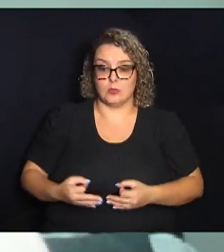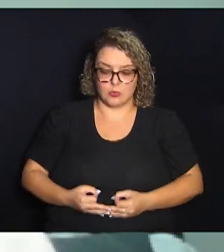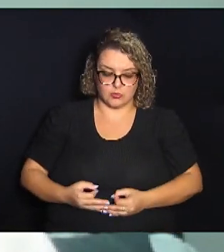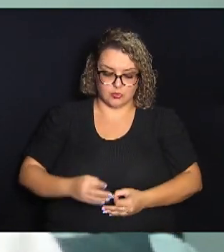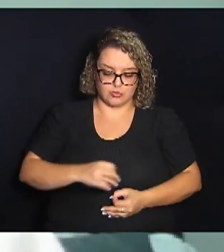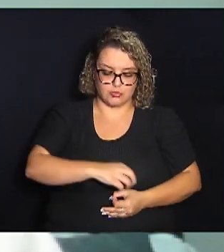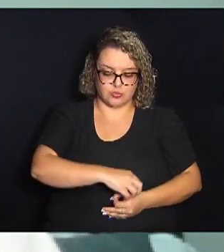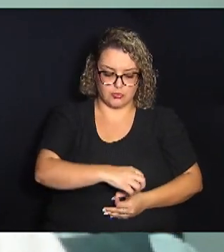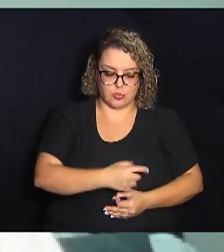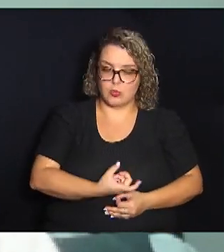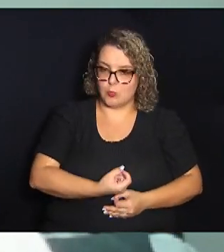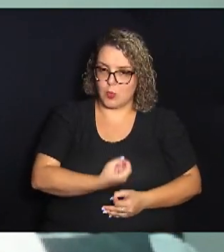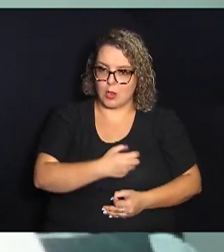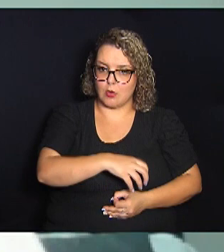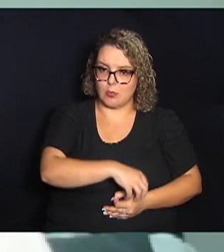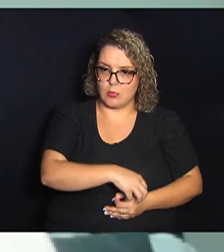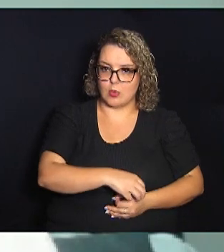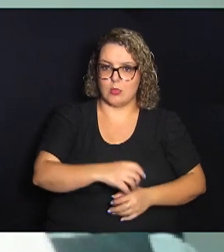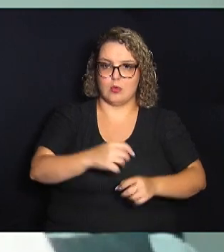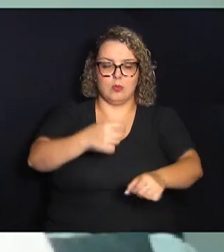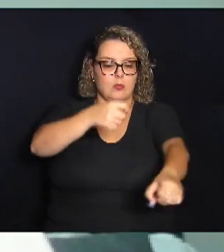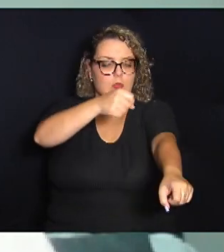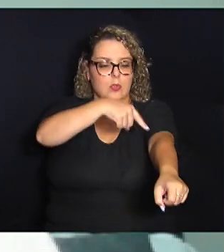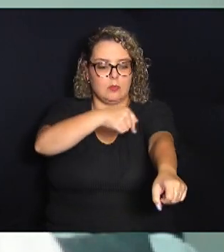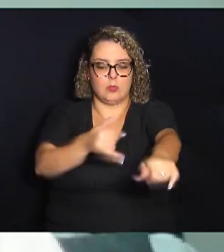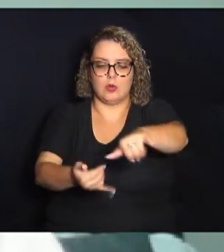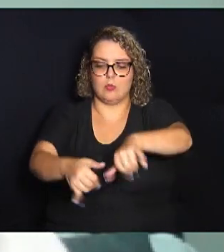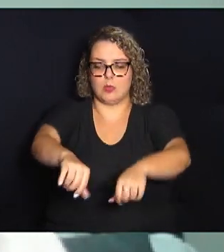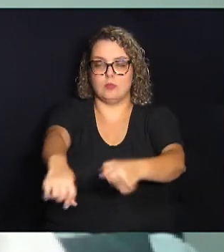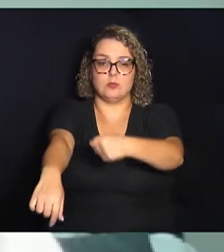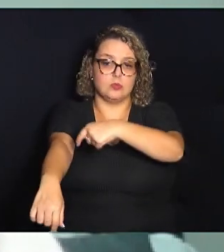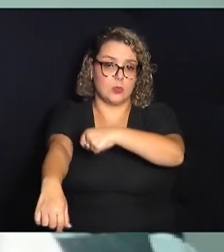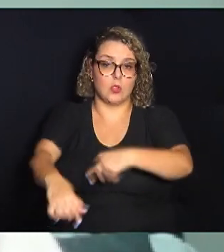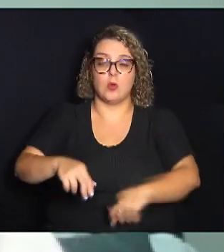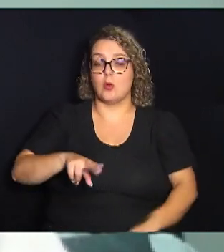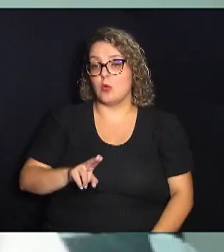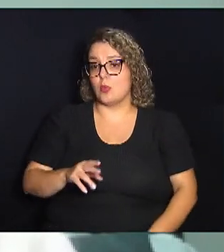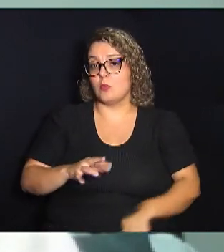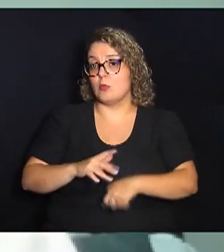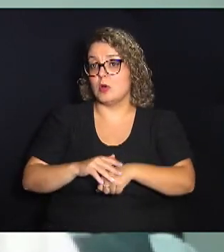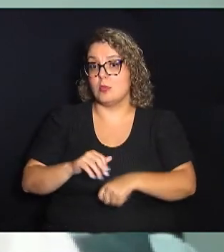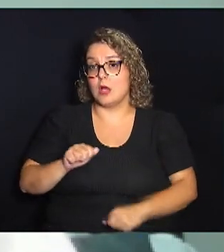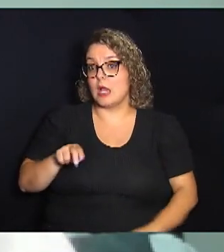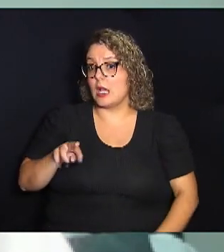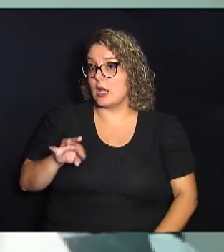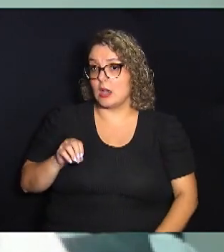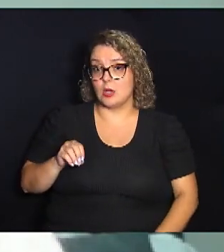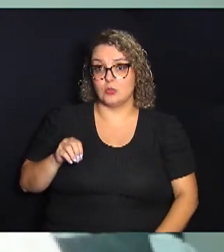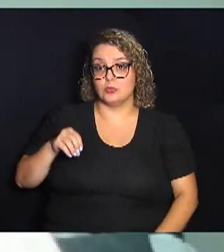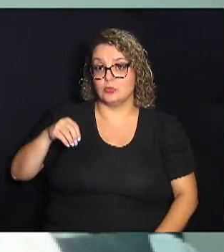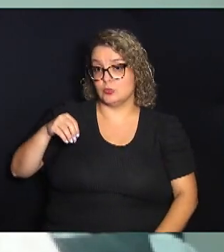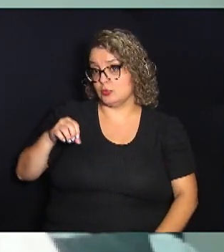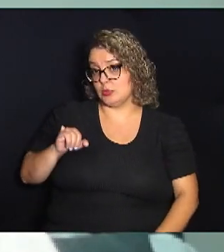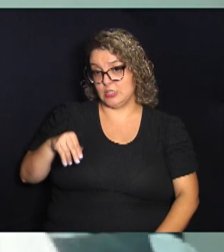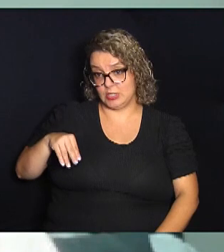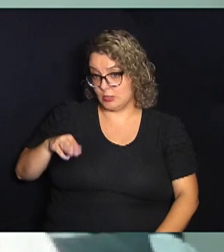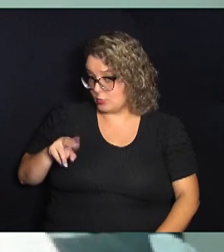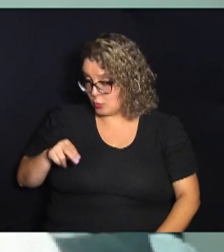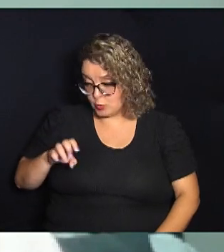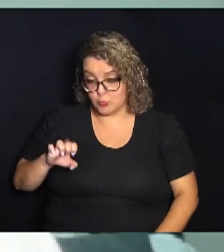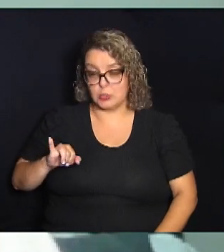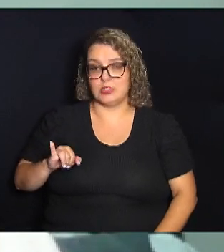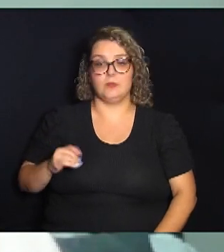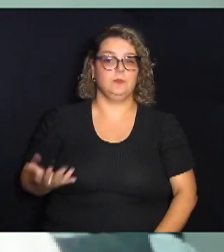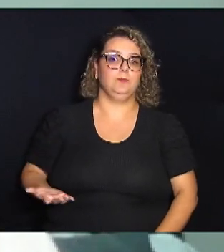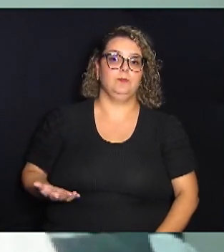ou às vezes submetida a uma radioterapia, ou às vezes uma doença autoimune, endometriose, quer dizer, existem várias